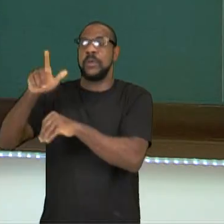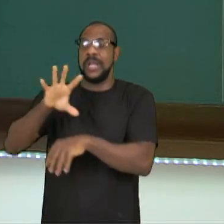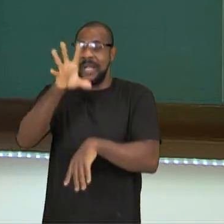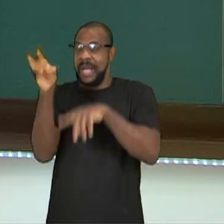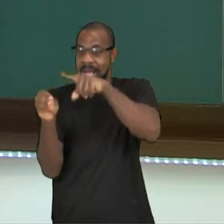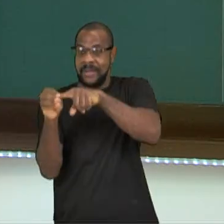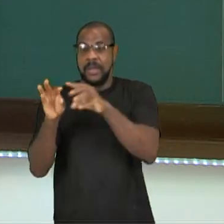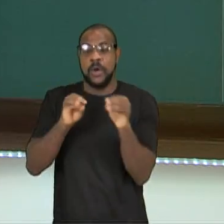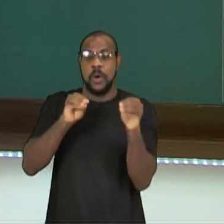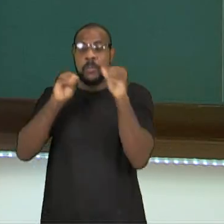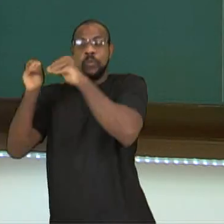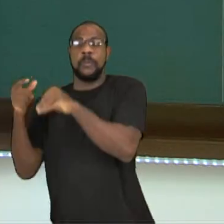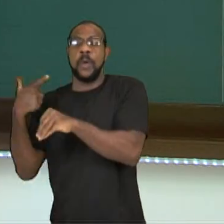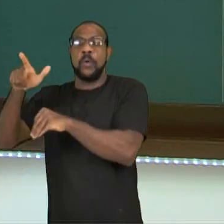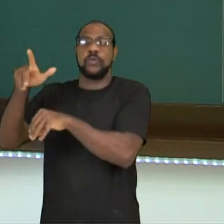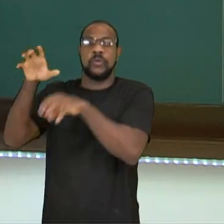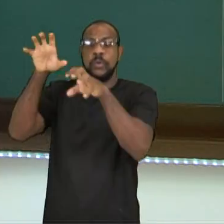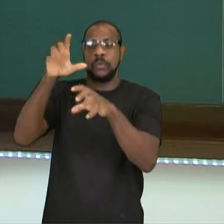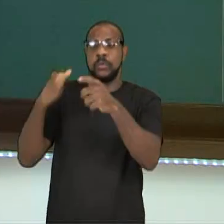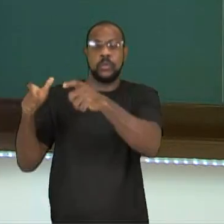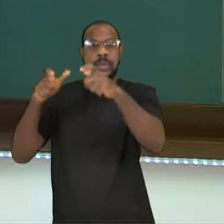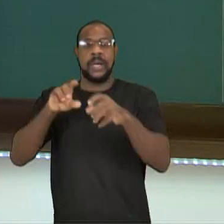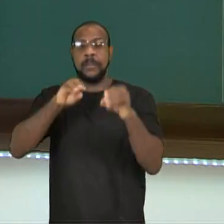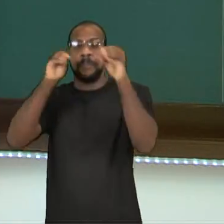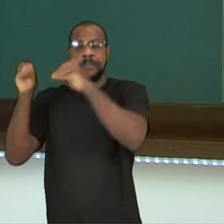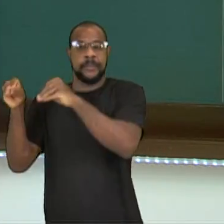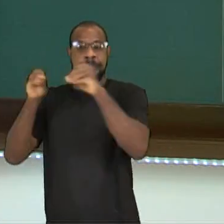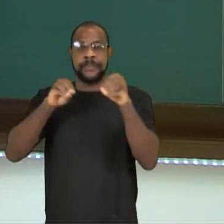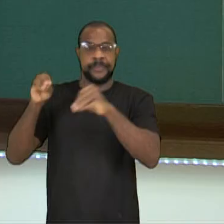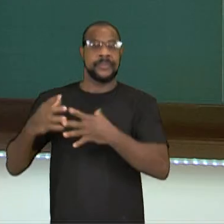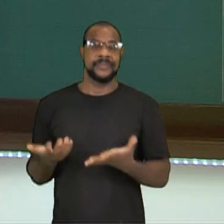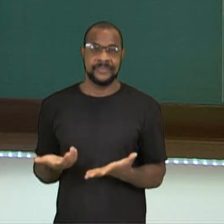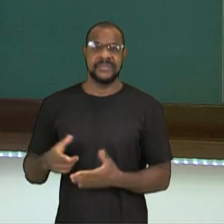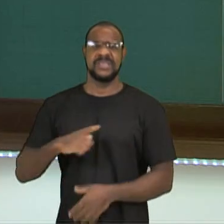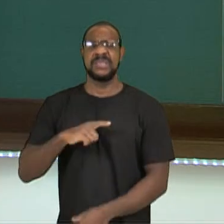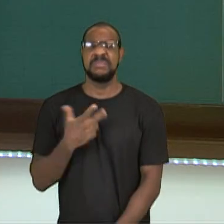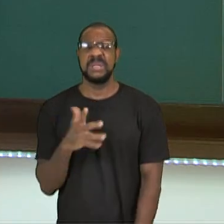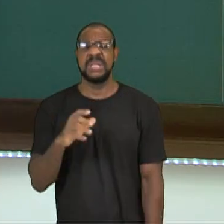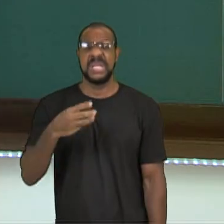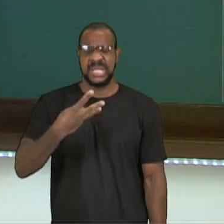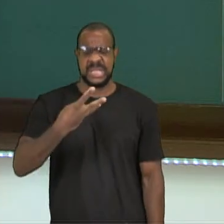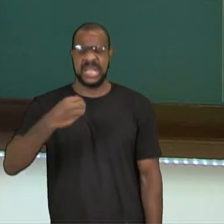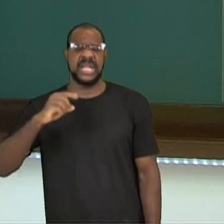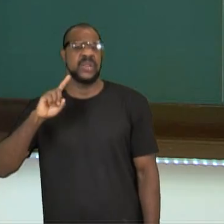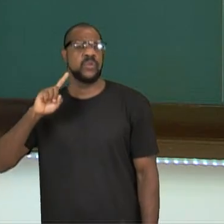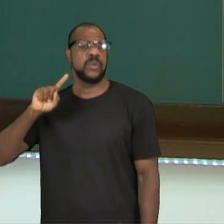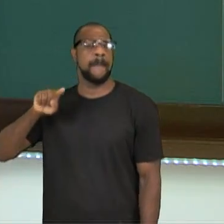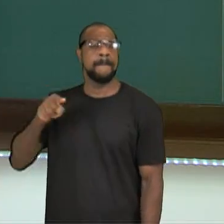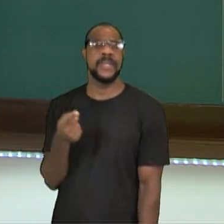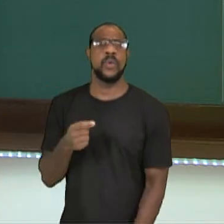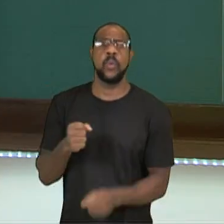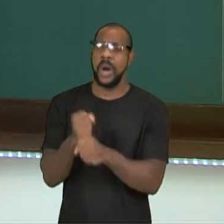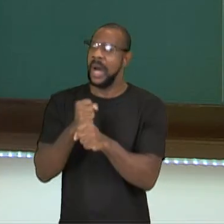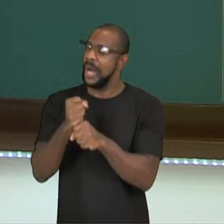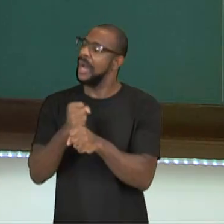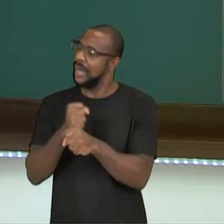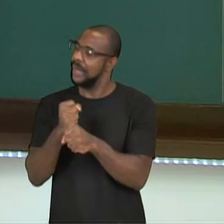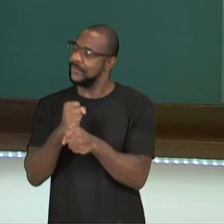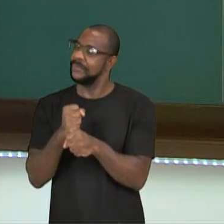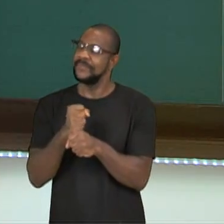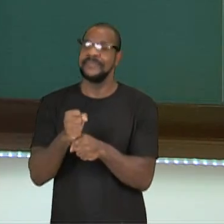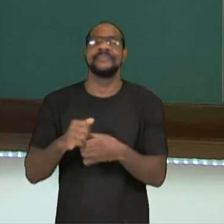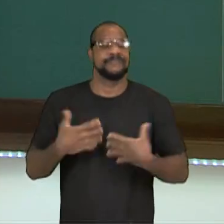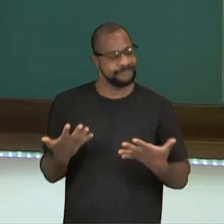aventureiro. Bom, muito bom. Extinguiu-se aproximadamente há 300 mil anos, quando a espécie de Homo sapiens surgiram.